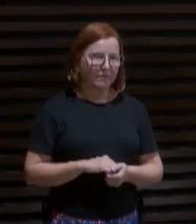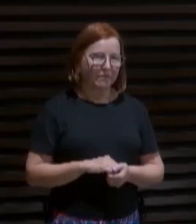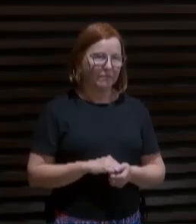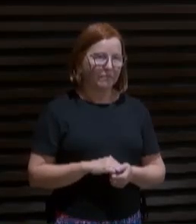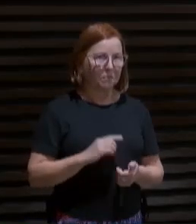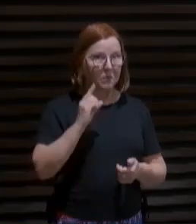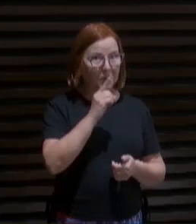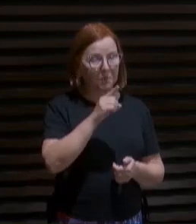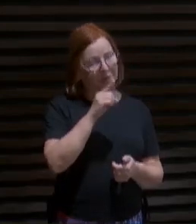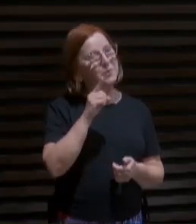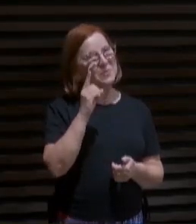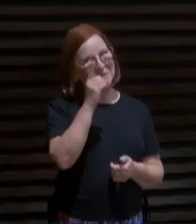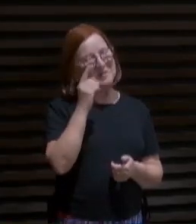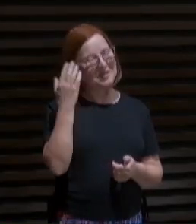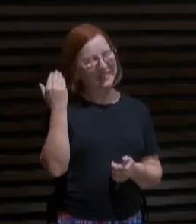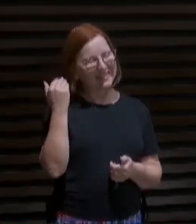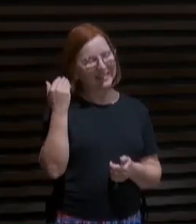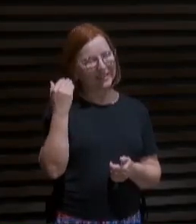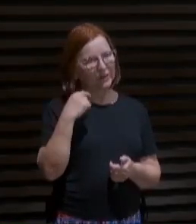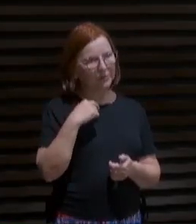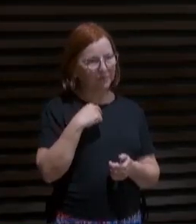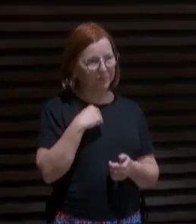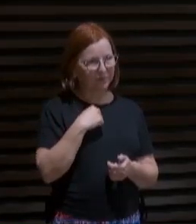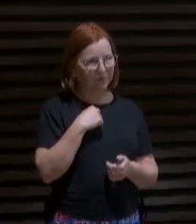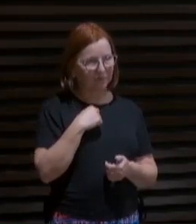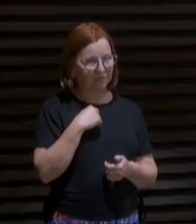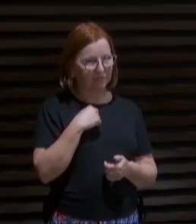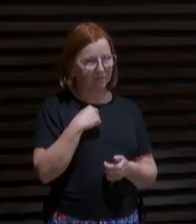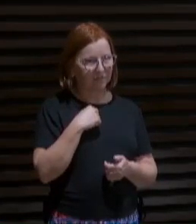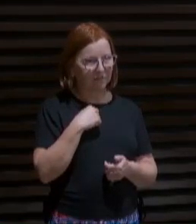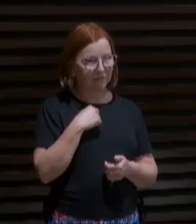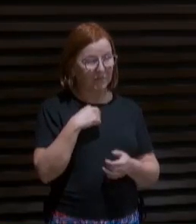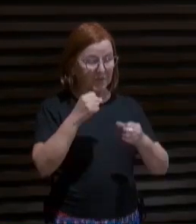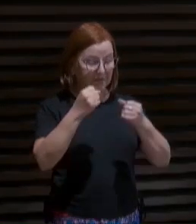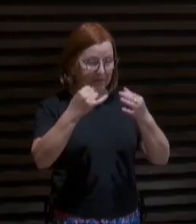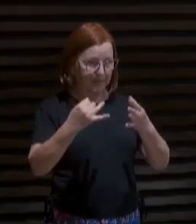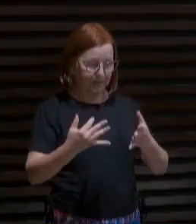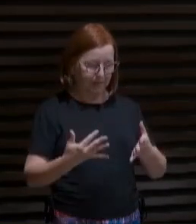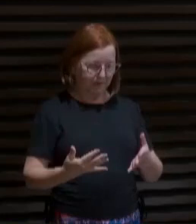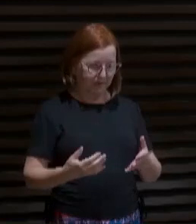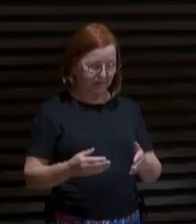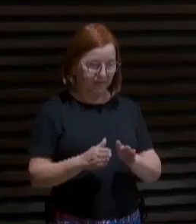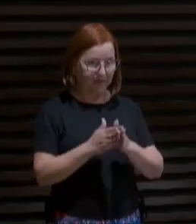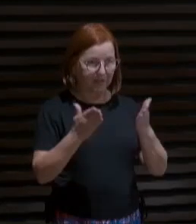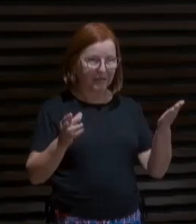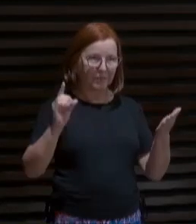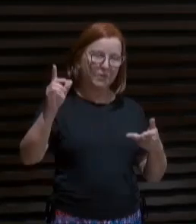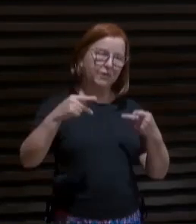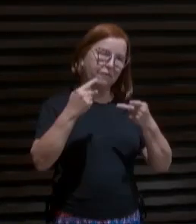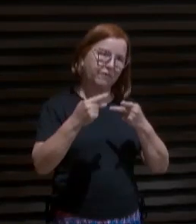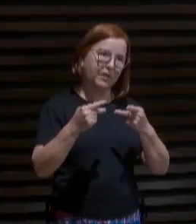Domingo passado eu procurei fazer aqui um levantamento do pano de fundo do que a Bíblia chama os